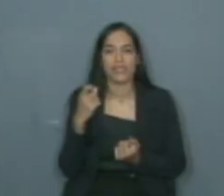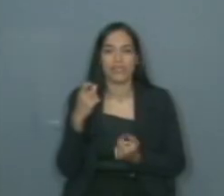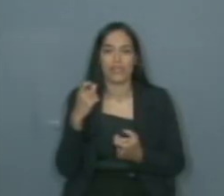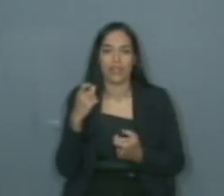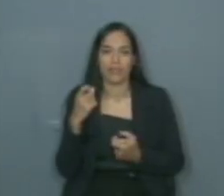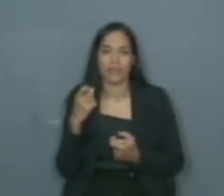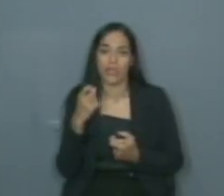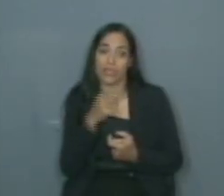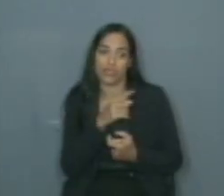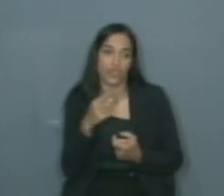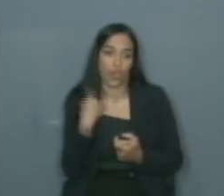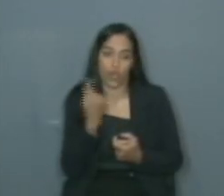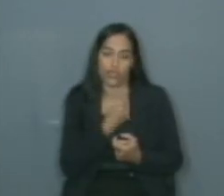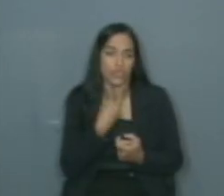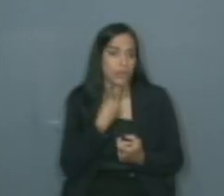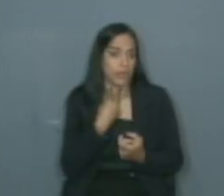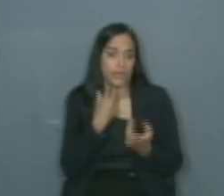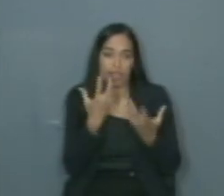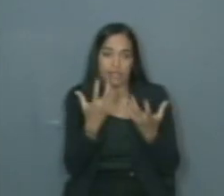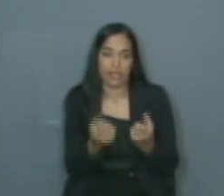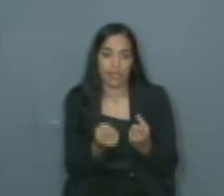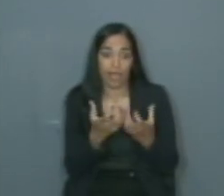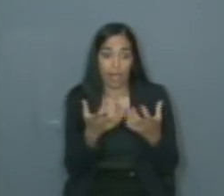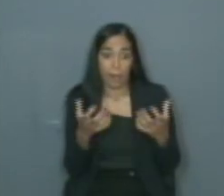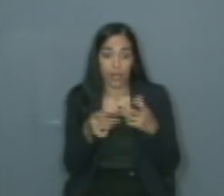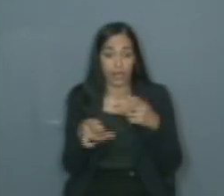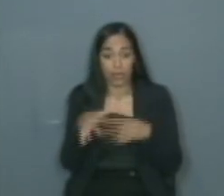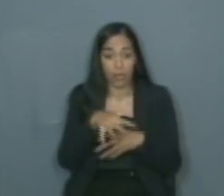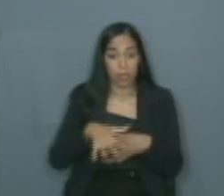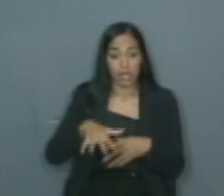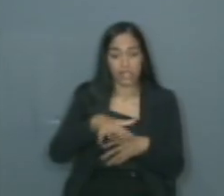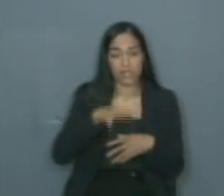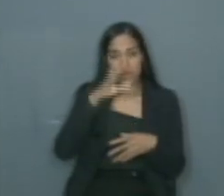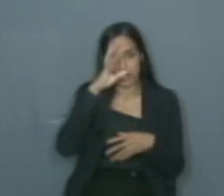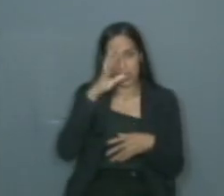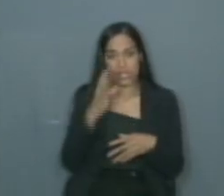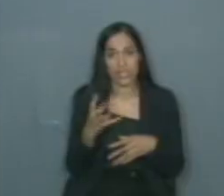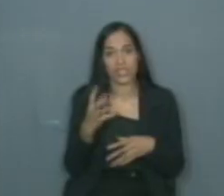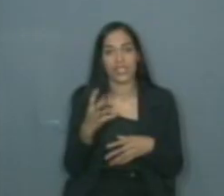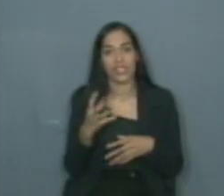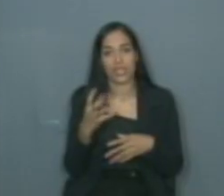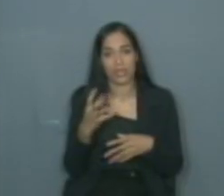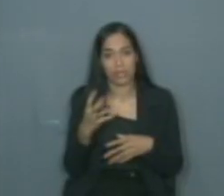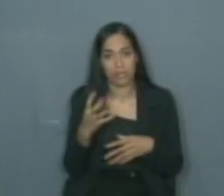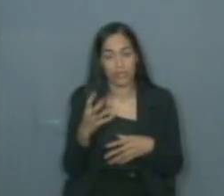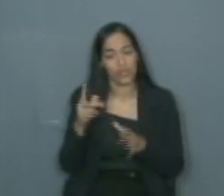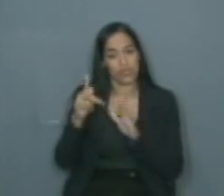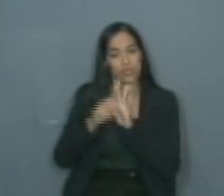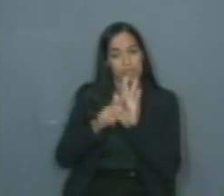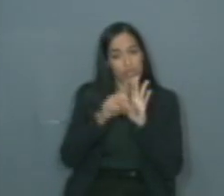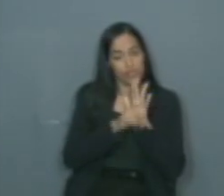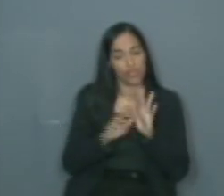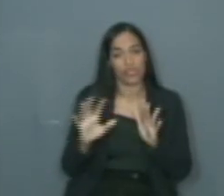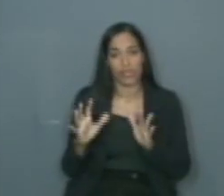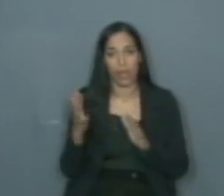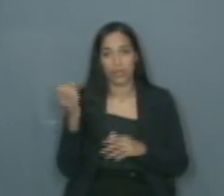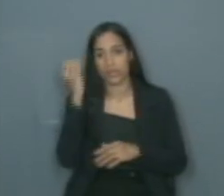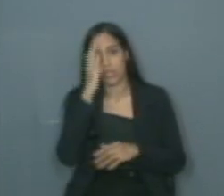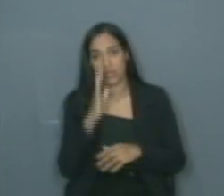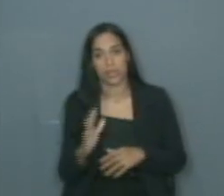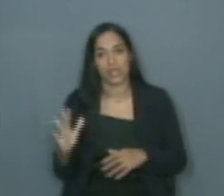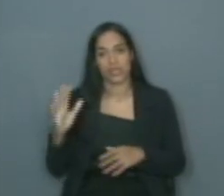deve permitir que nós, que somos a maioria da população, que decidimos sobre as maiorias dos projetos que acontecem em nosso país,